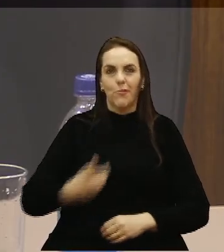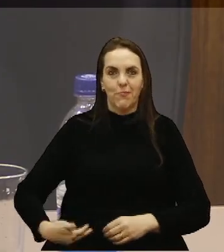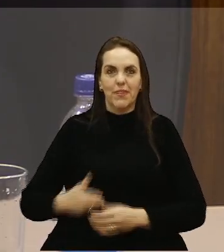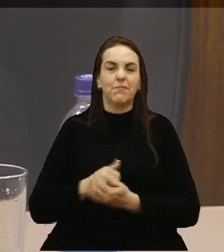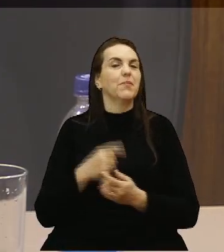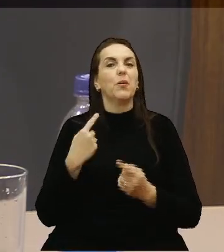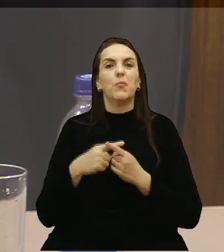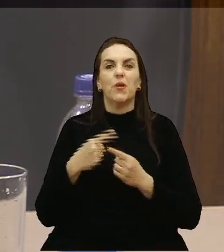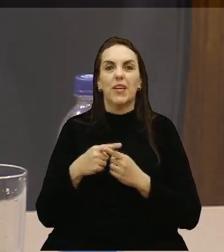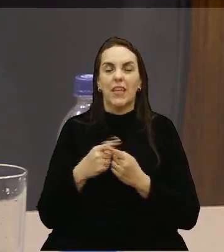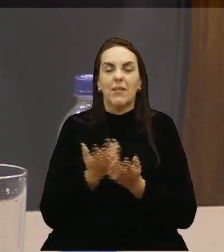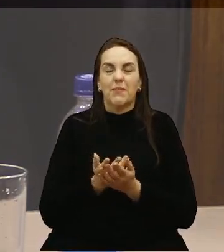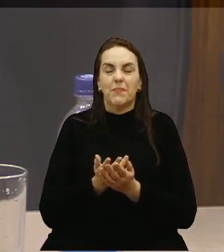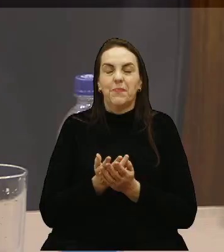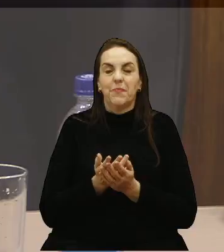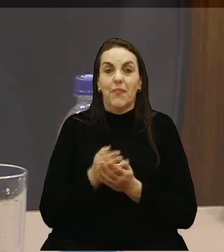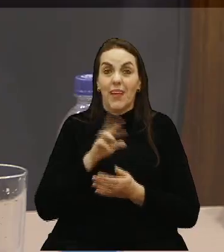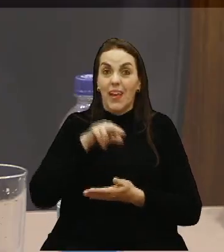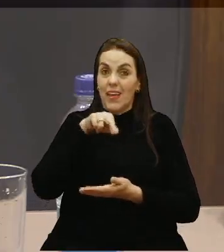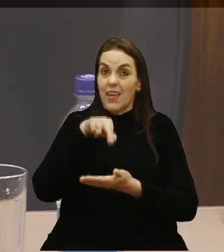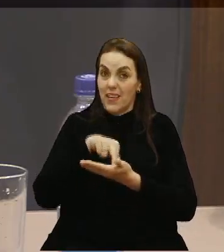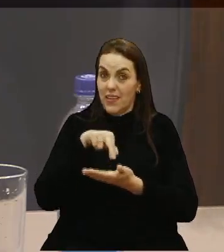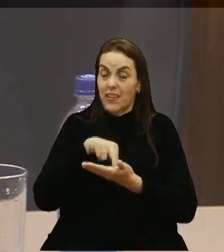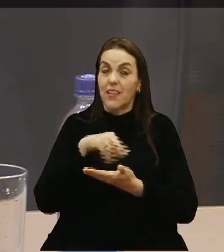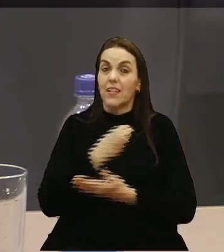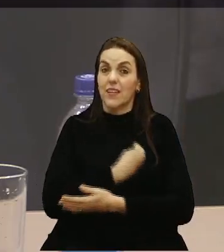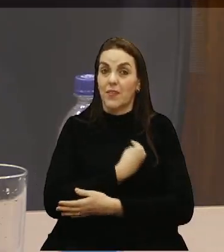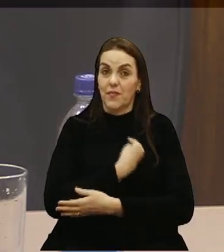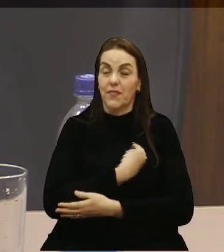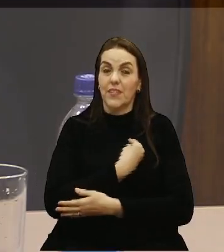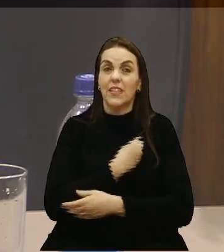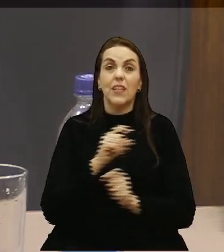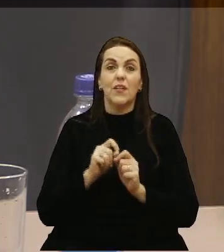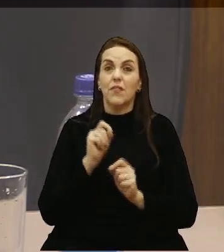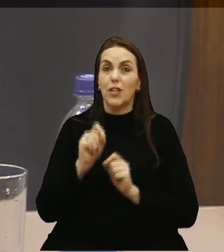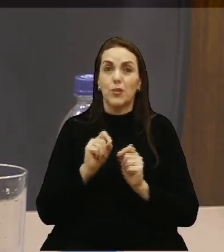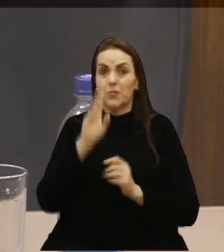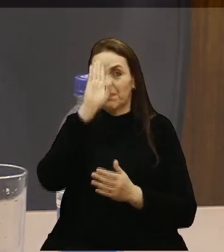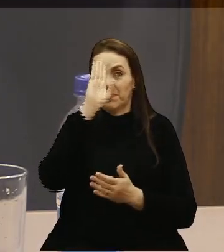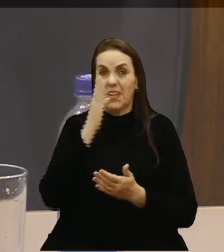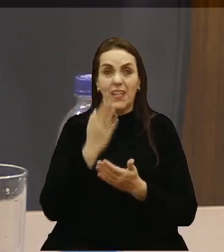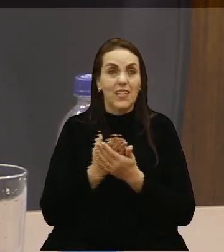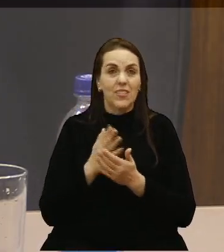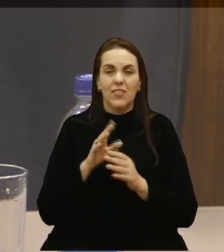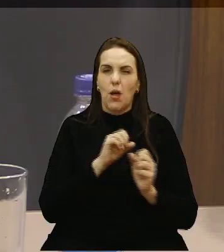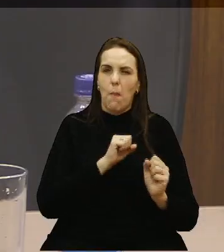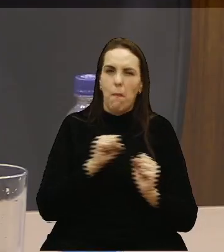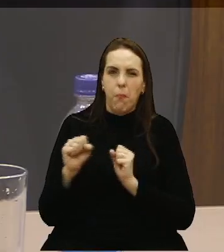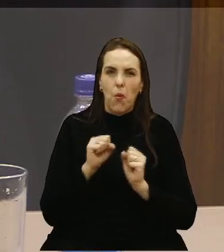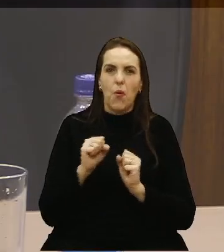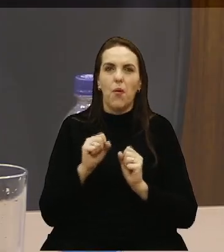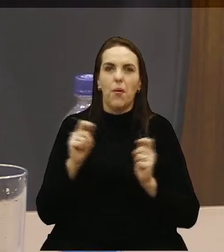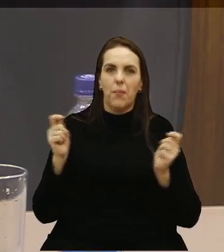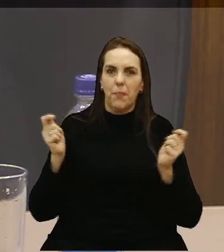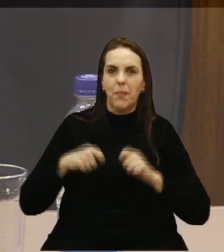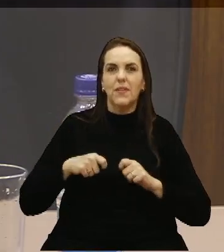Porque muitas vezes a realidade da vida faz com que tu desacredite das tuas potências, das tuas